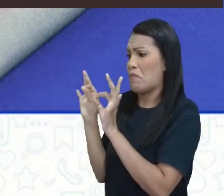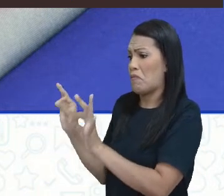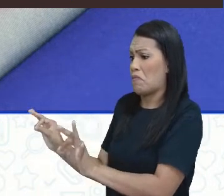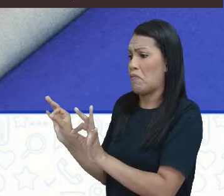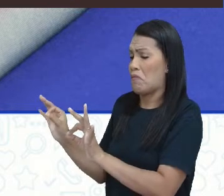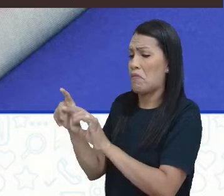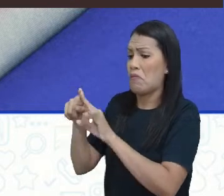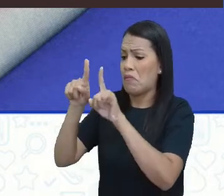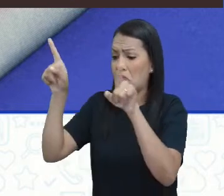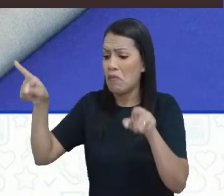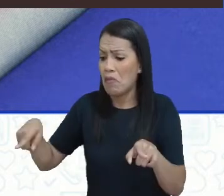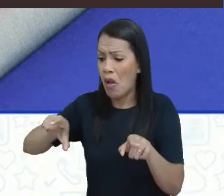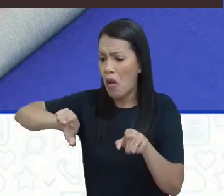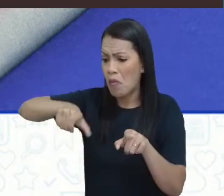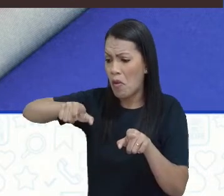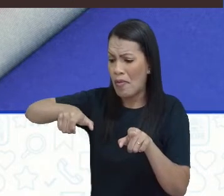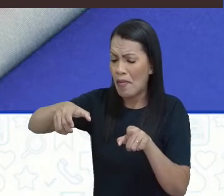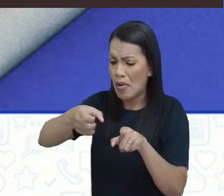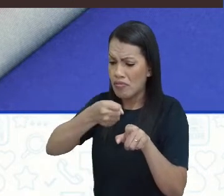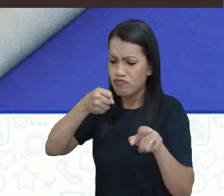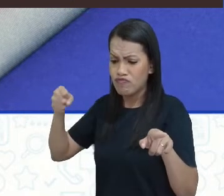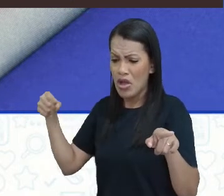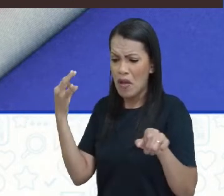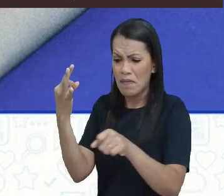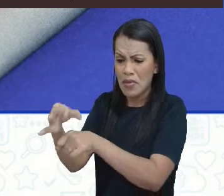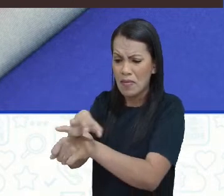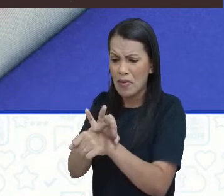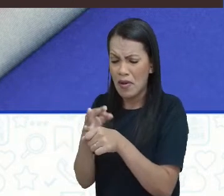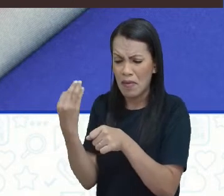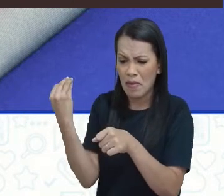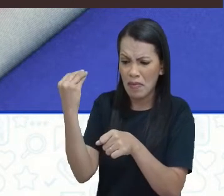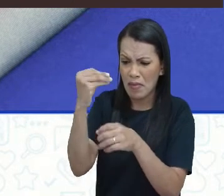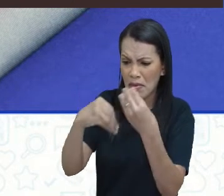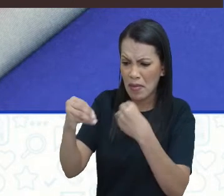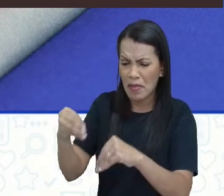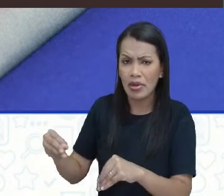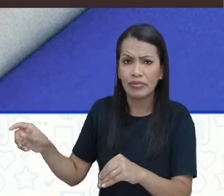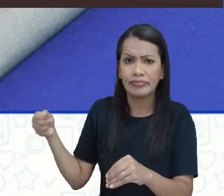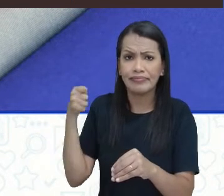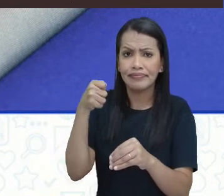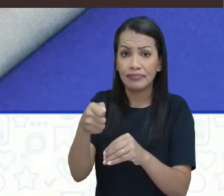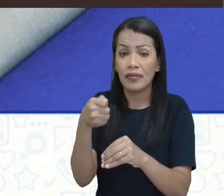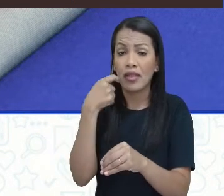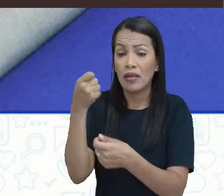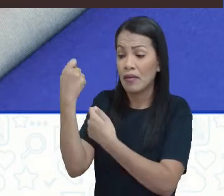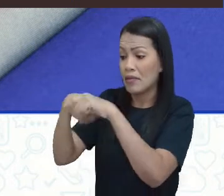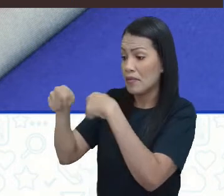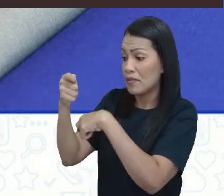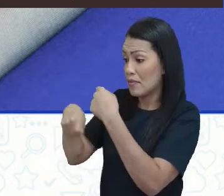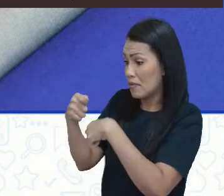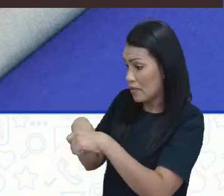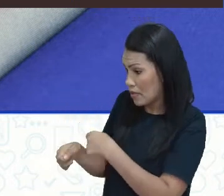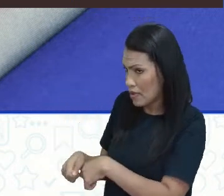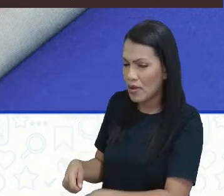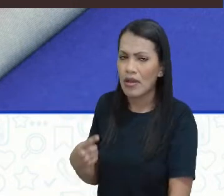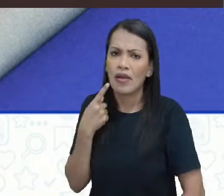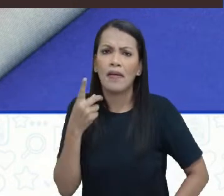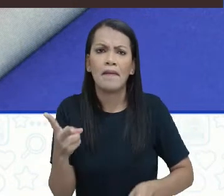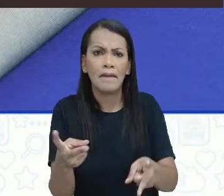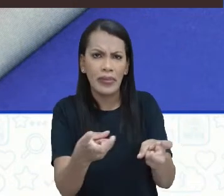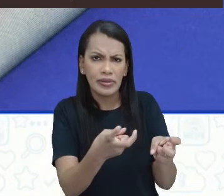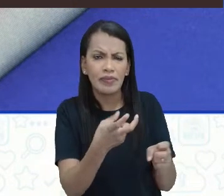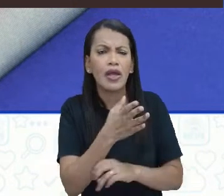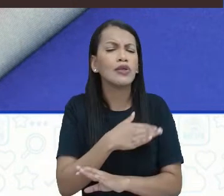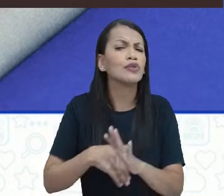moedas, as salas de criados. Tecer era tudo que ela fazia. Perceba que esse homem não queria ter problema, né? Tudo ele tinha